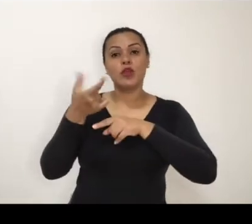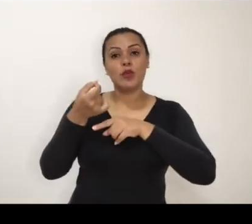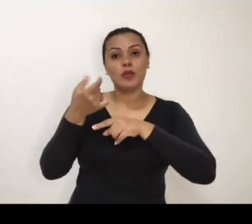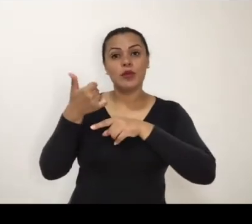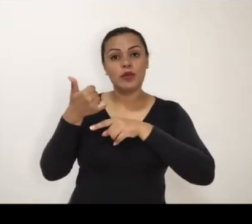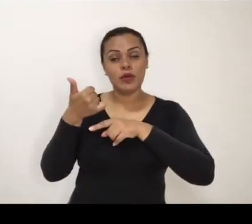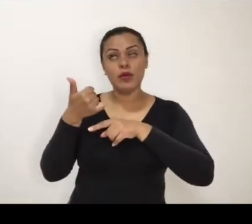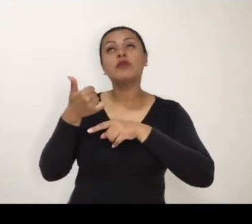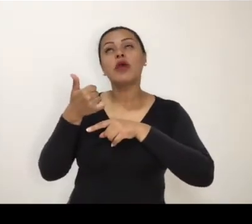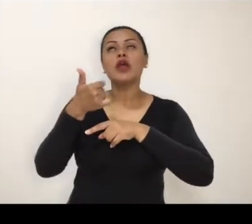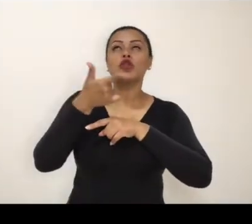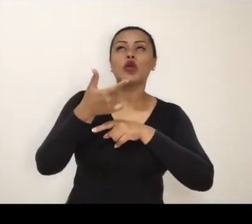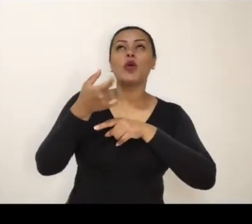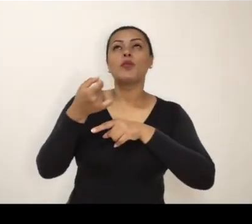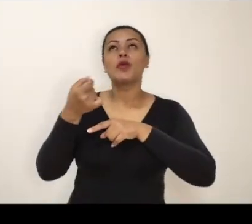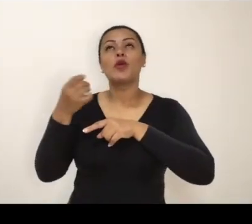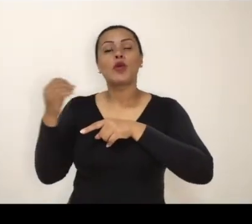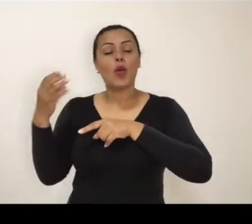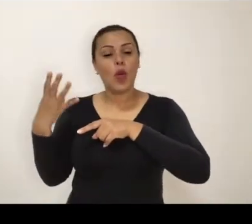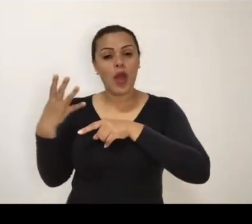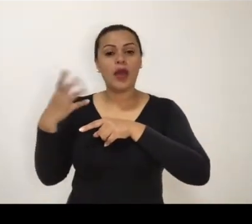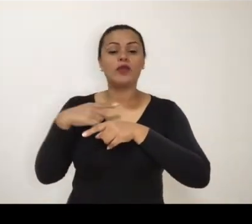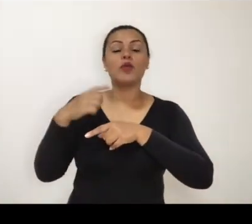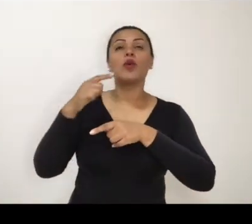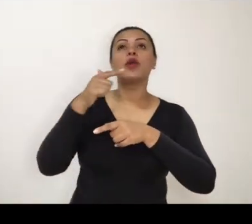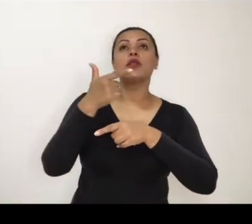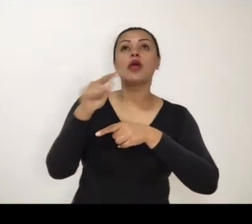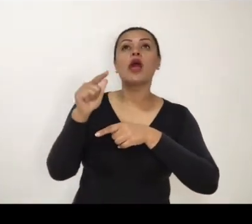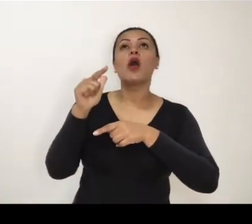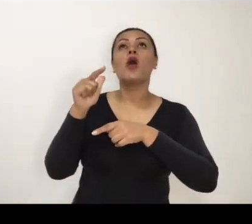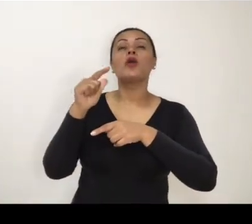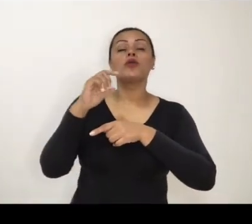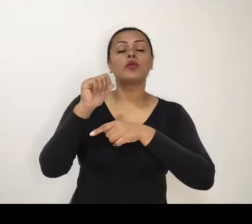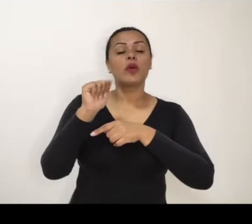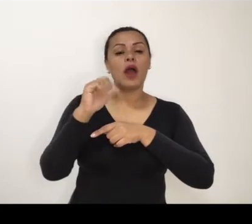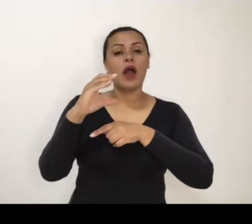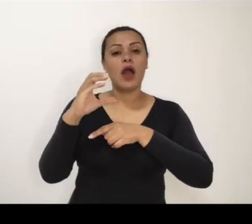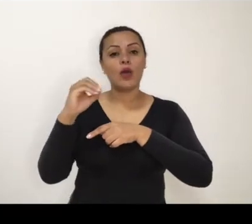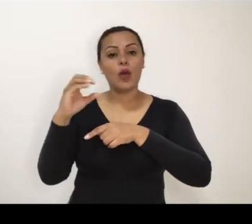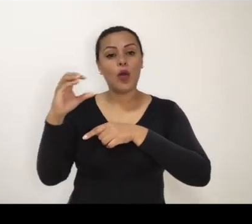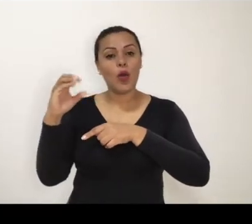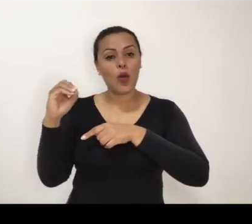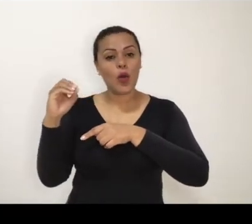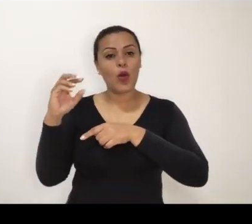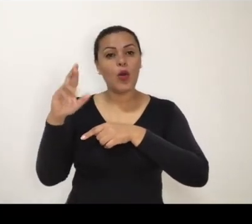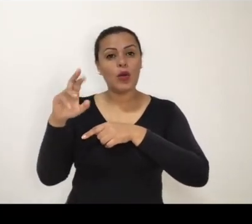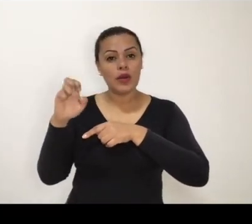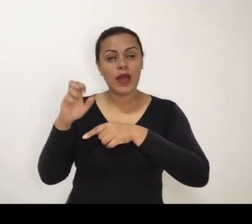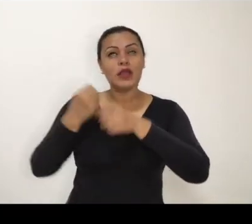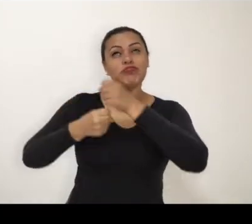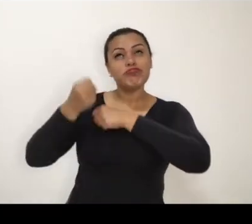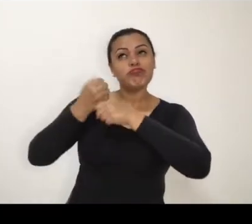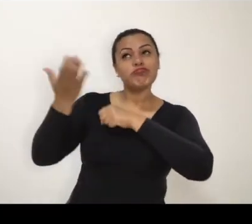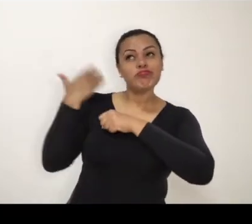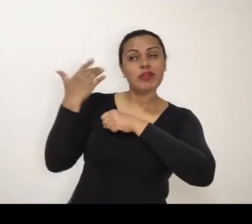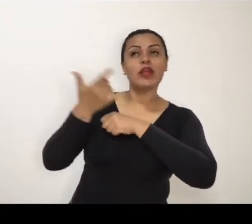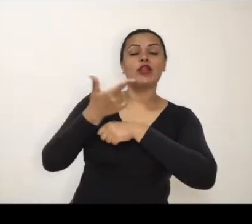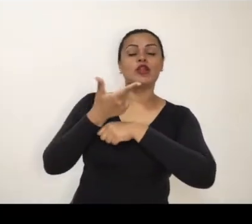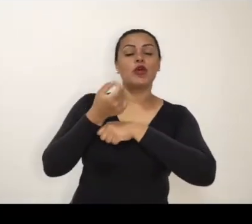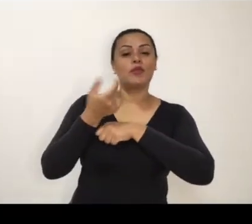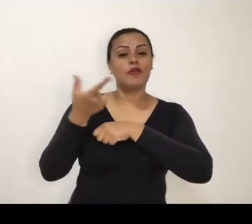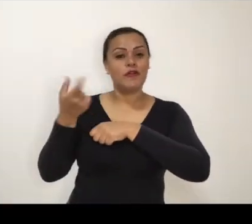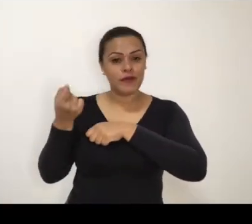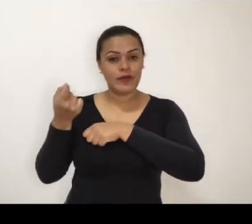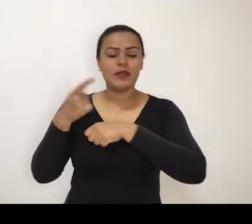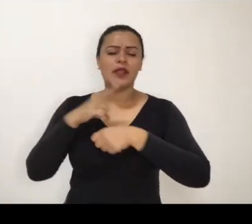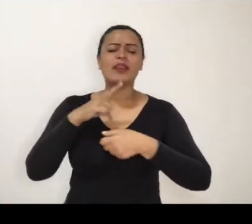faço parte, né? E no projeto A Cocoré, desde 2020. E aí vem algumas questões, né? Quais as